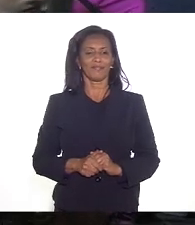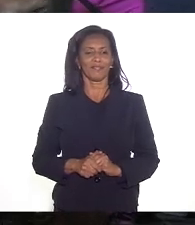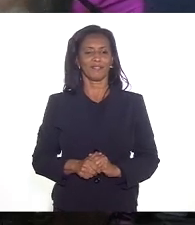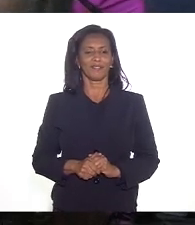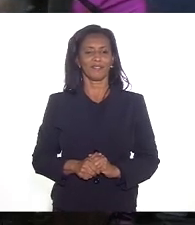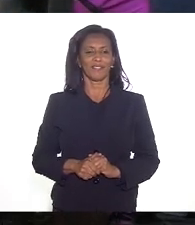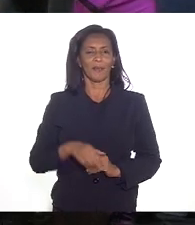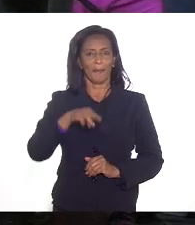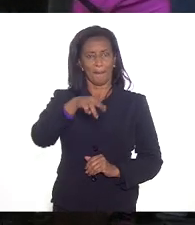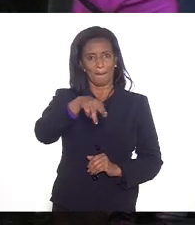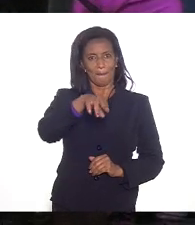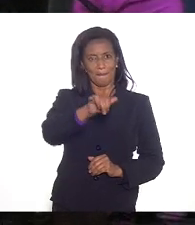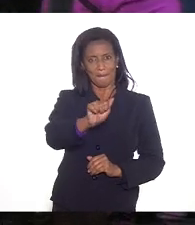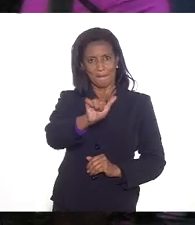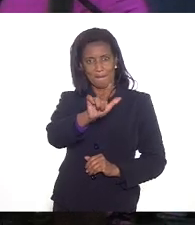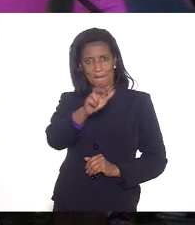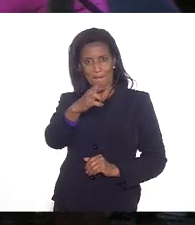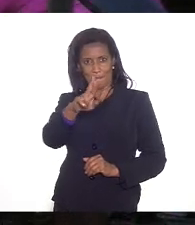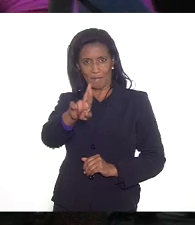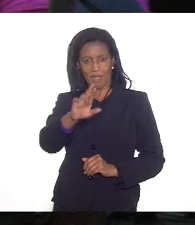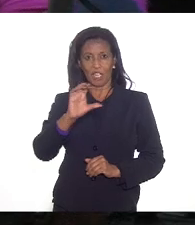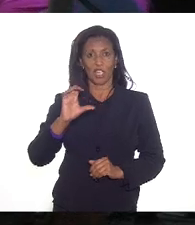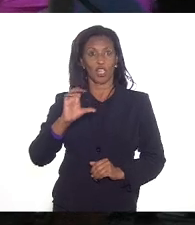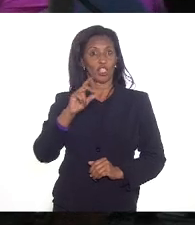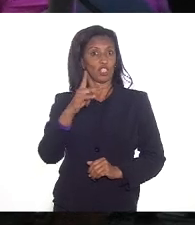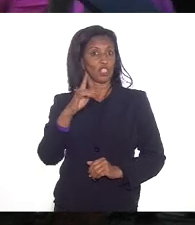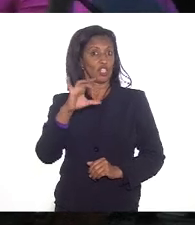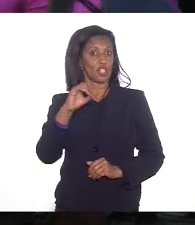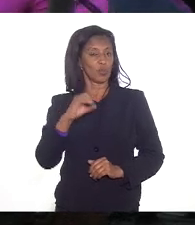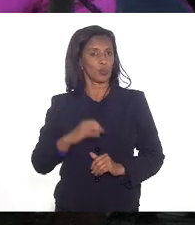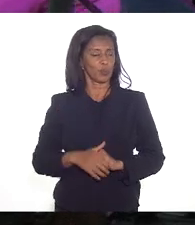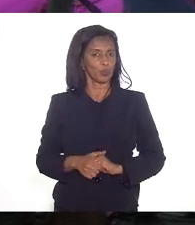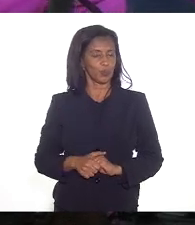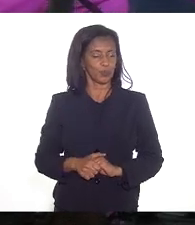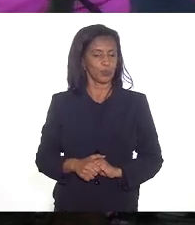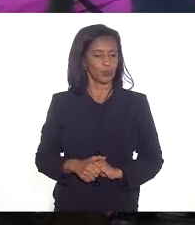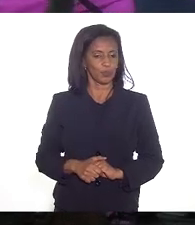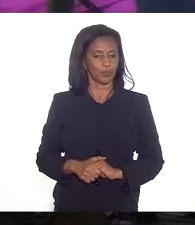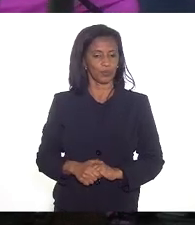o resultado Marcus Miller tá do Chico Machado